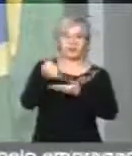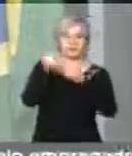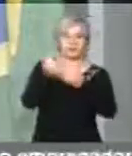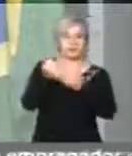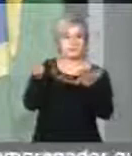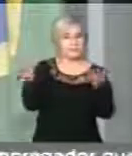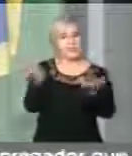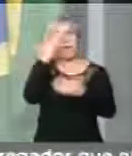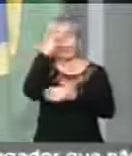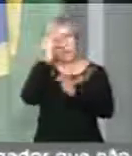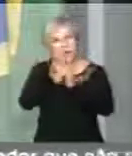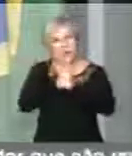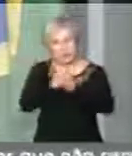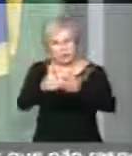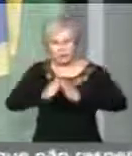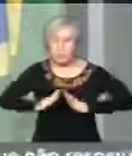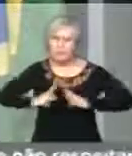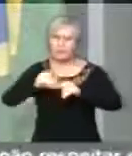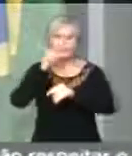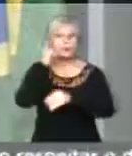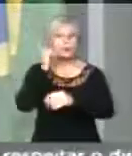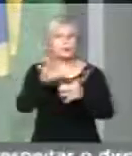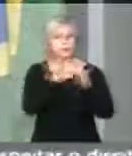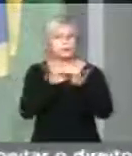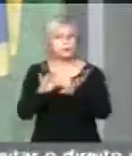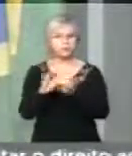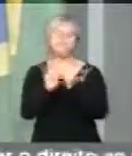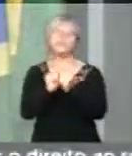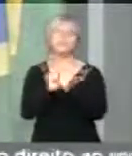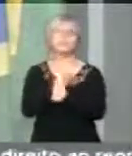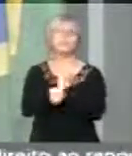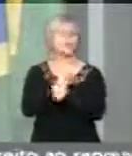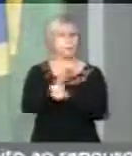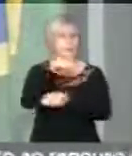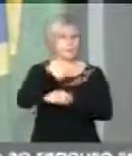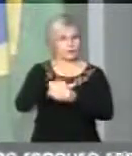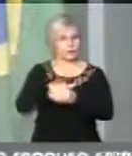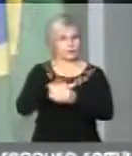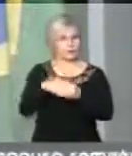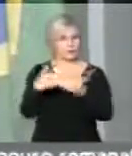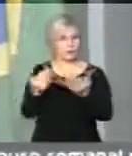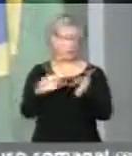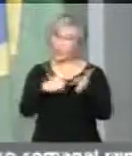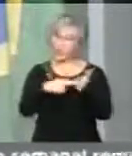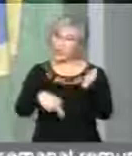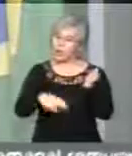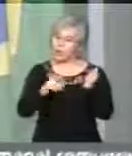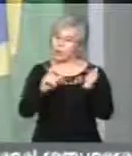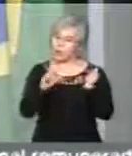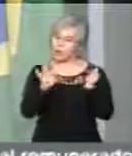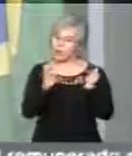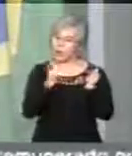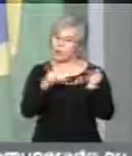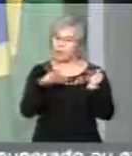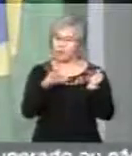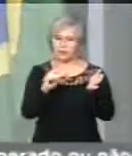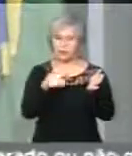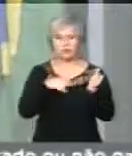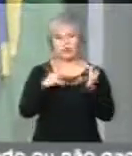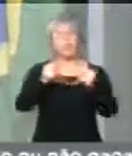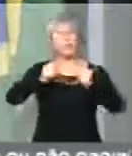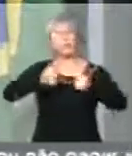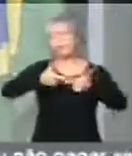peço união aos deputados que vão votar. É bem verdade que o relatório, ele está muito